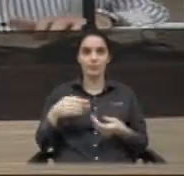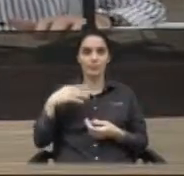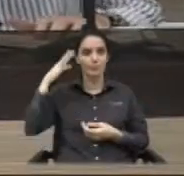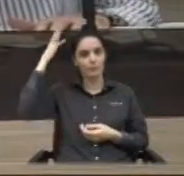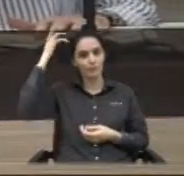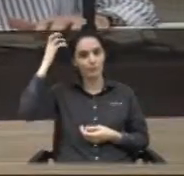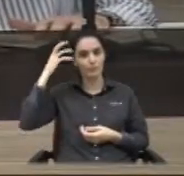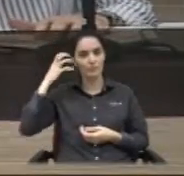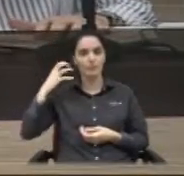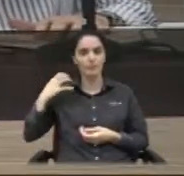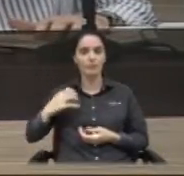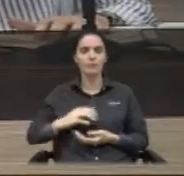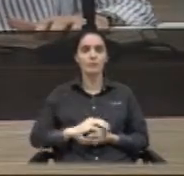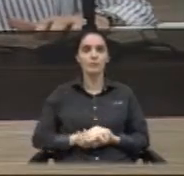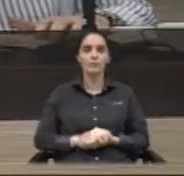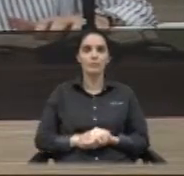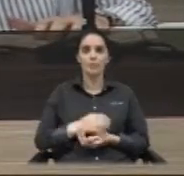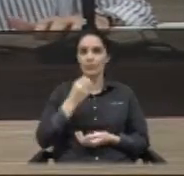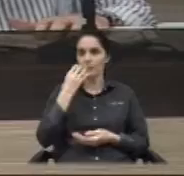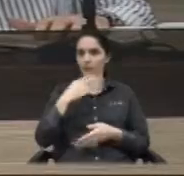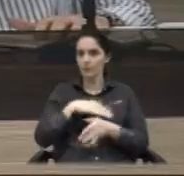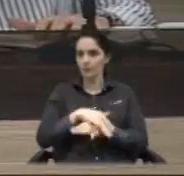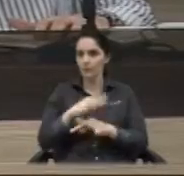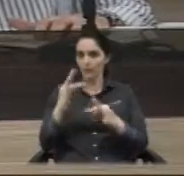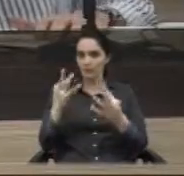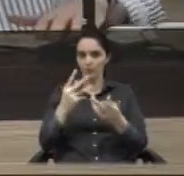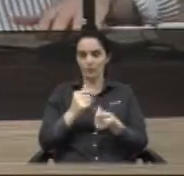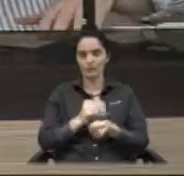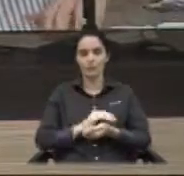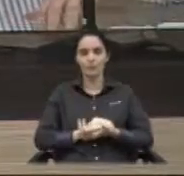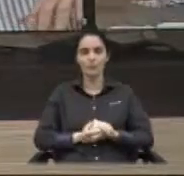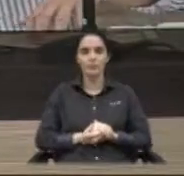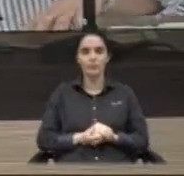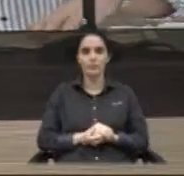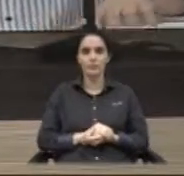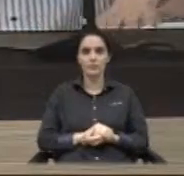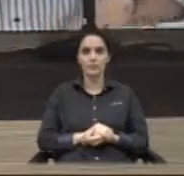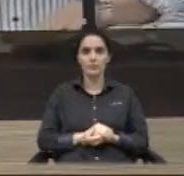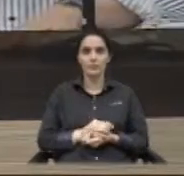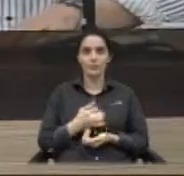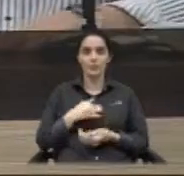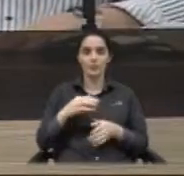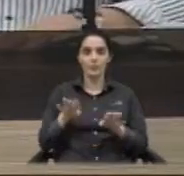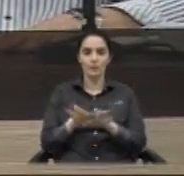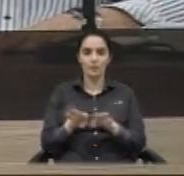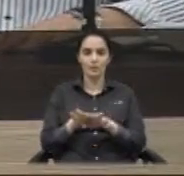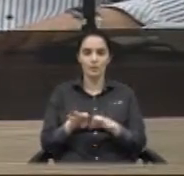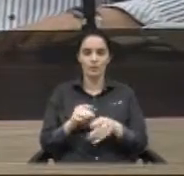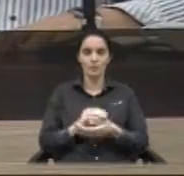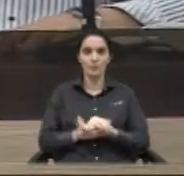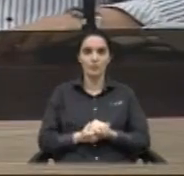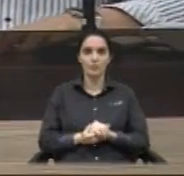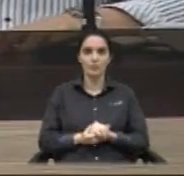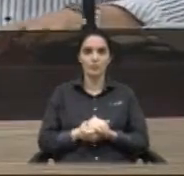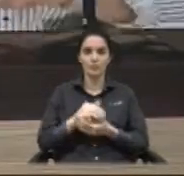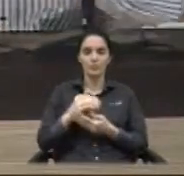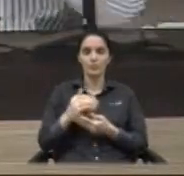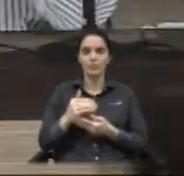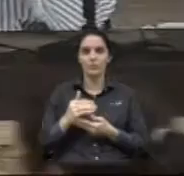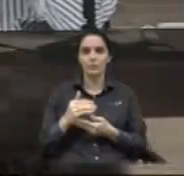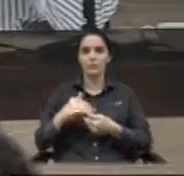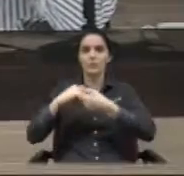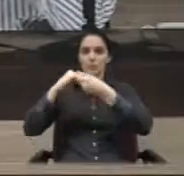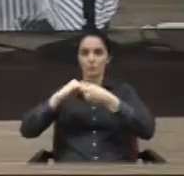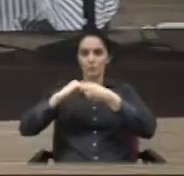Lubogo. Boa noite a todos e a todas. Eu também somente para parabenizar o